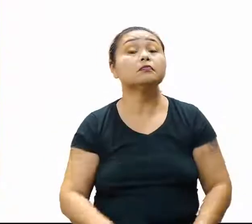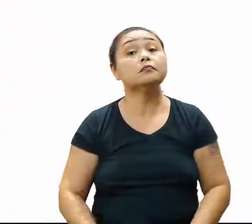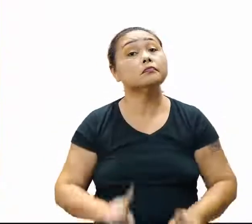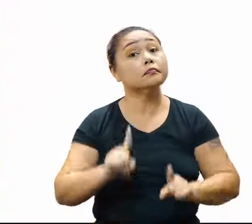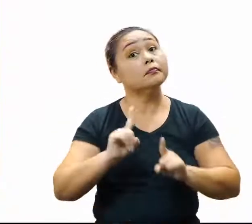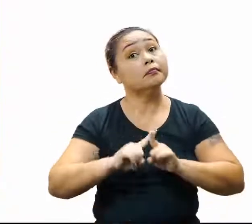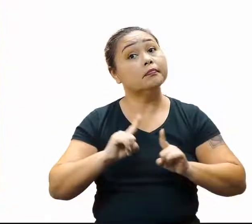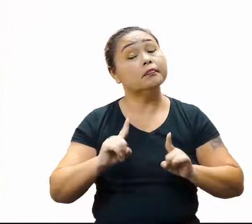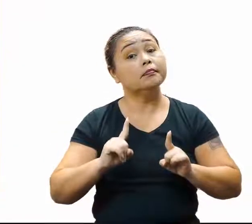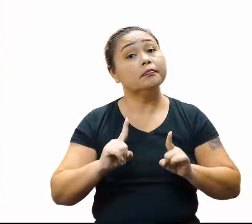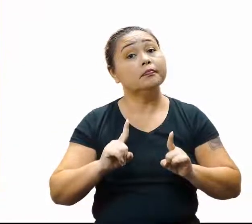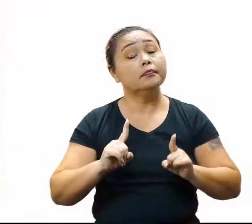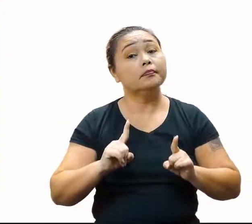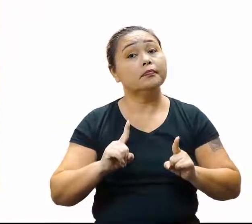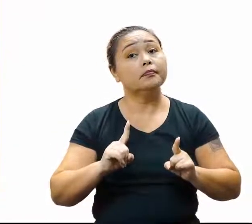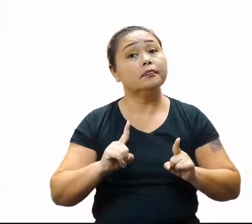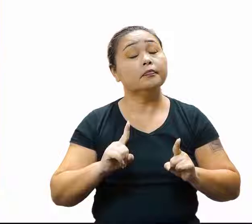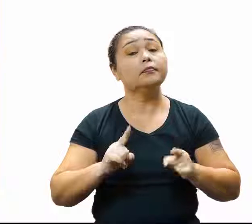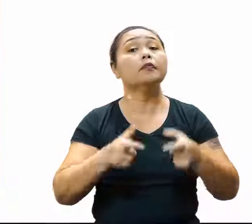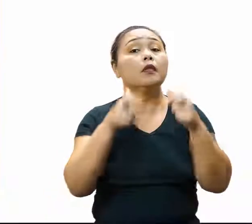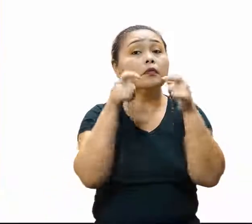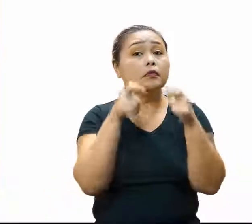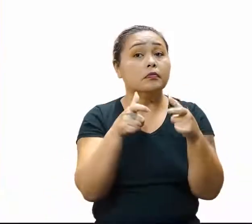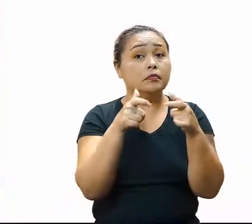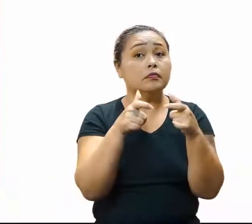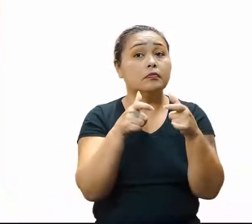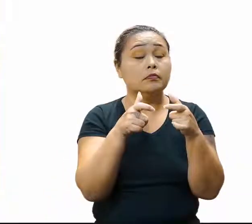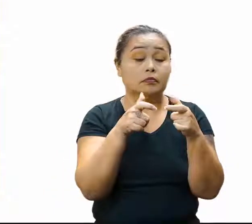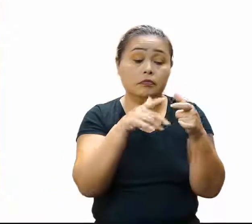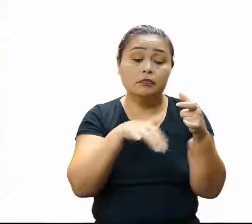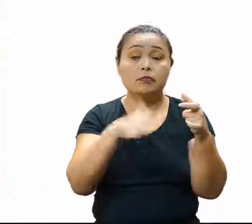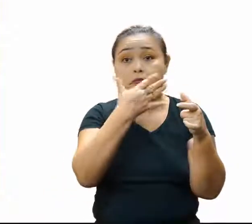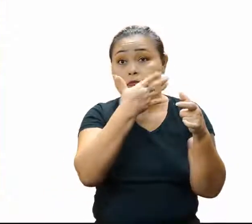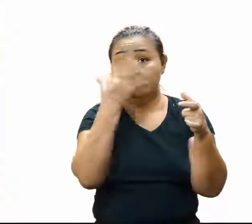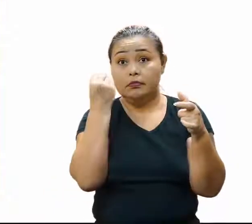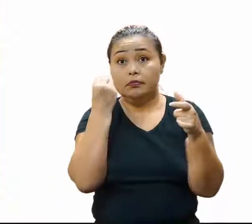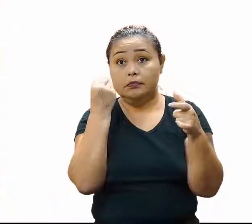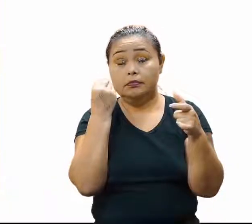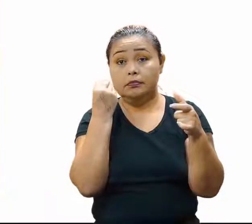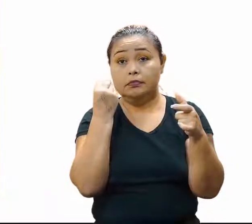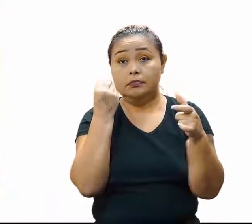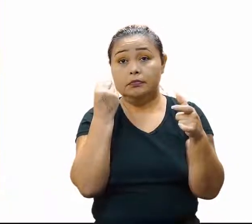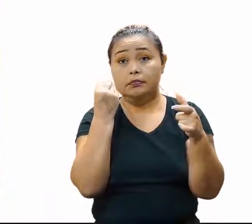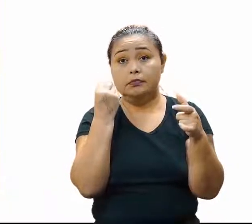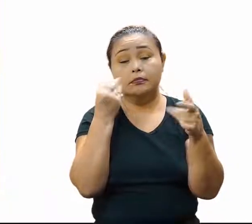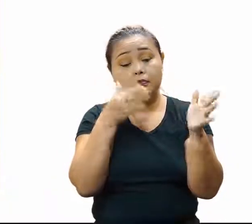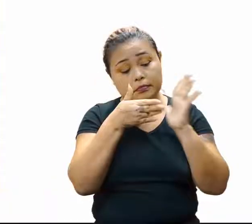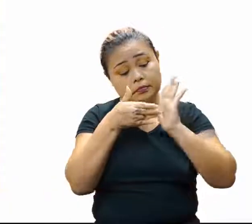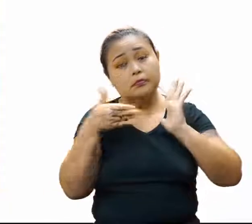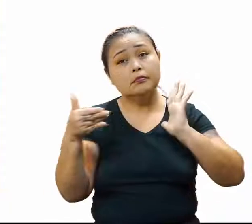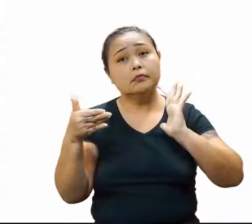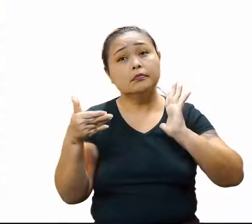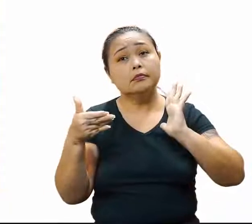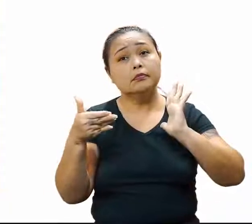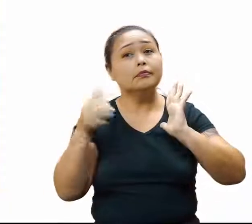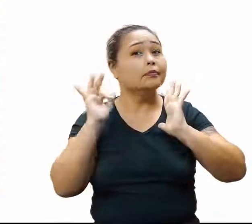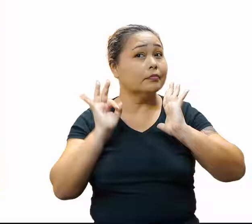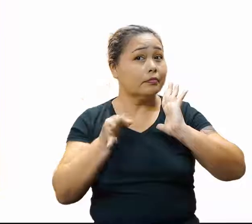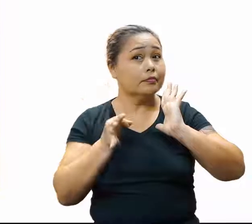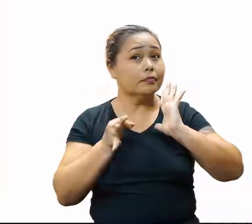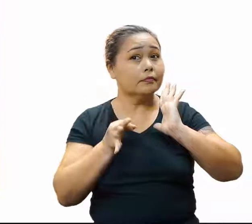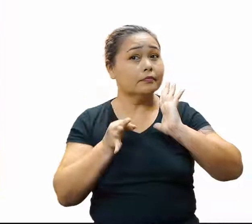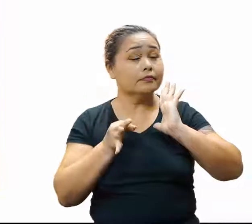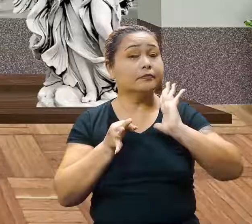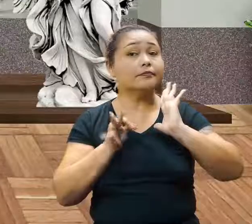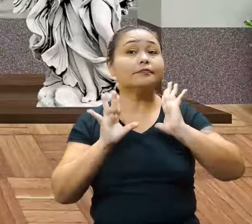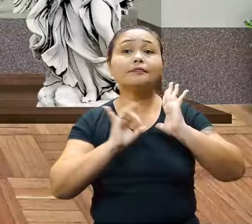Mas um local que vai ser esquecido. Pelo menos nesse período. Tá certo? Só que